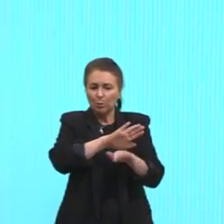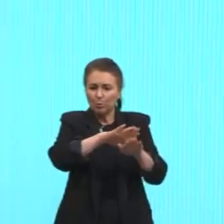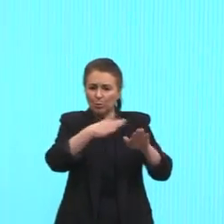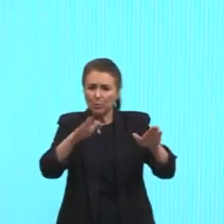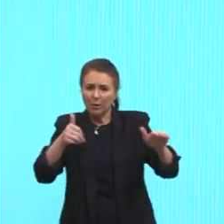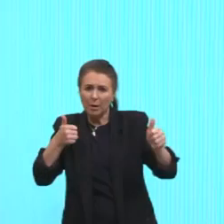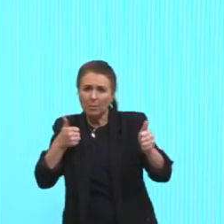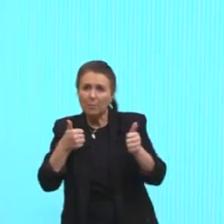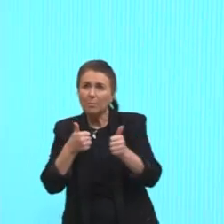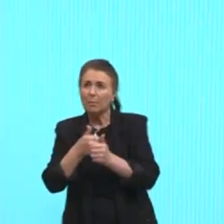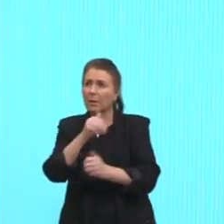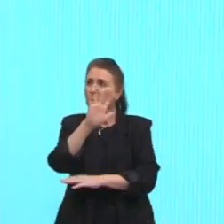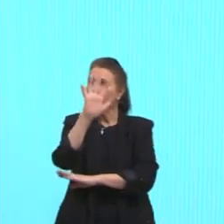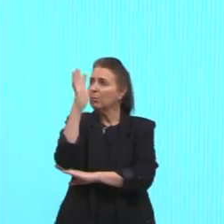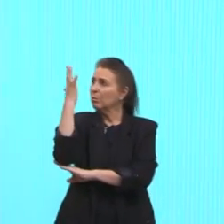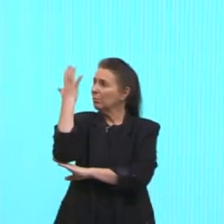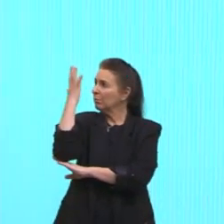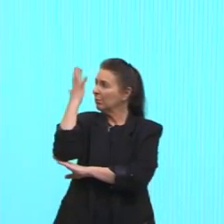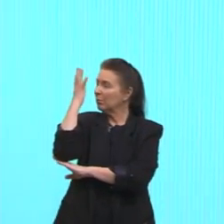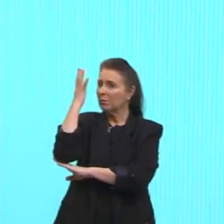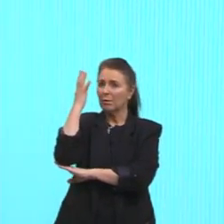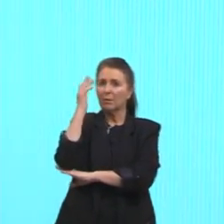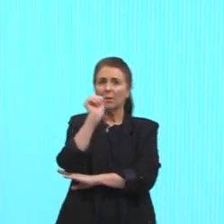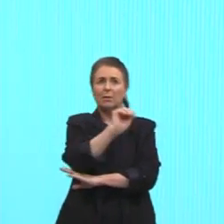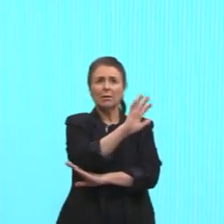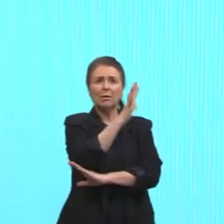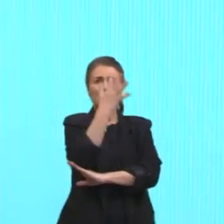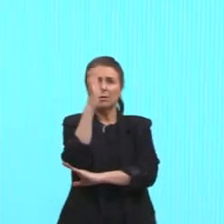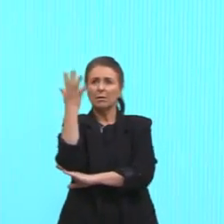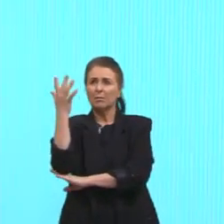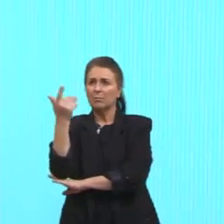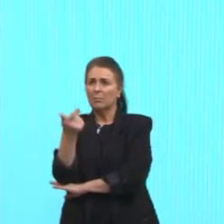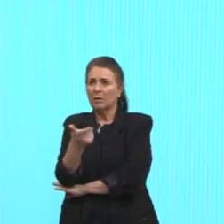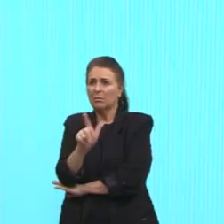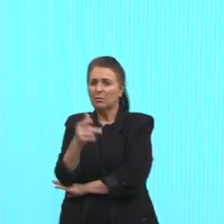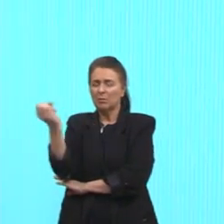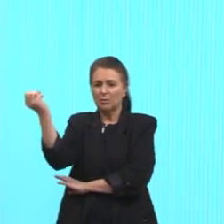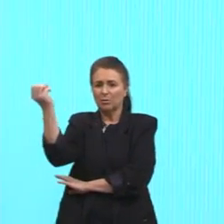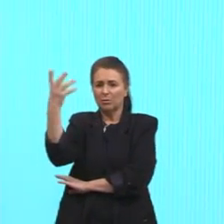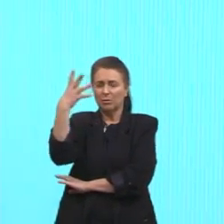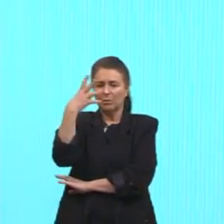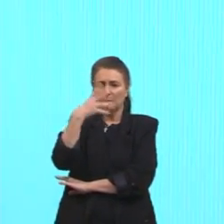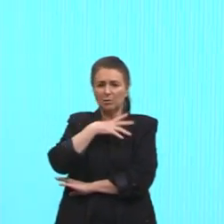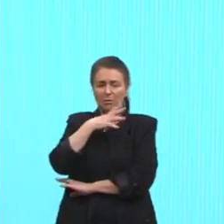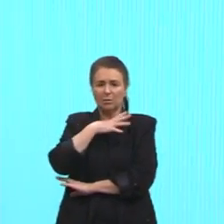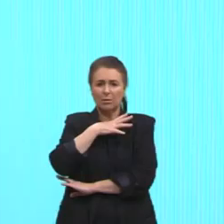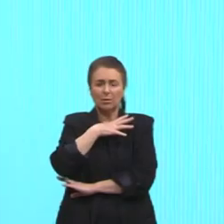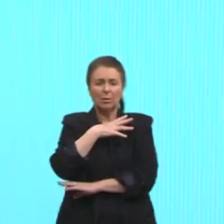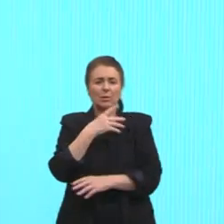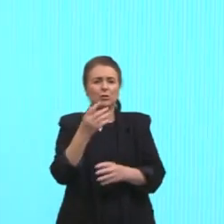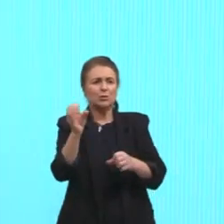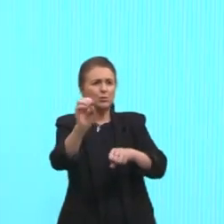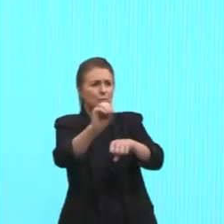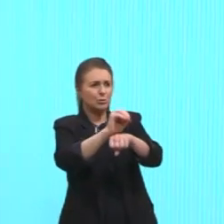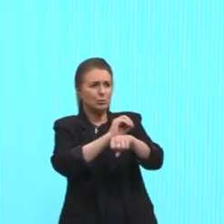arborizado das avenidas marinhas, sem sol, losangos tênues de ouro,